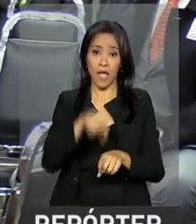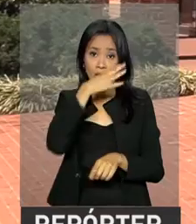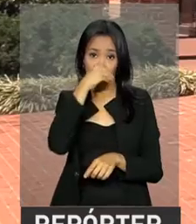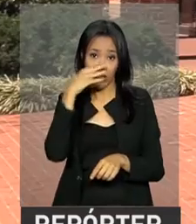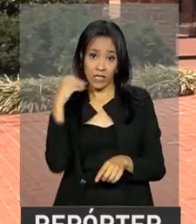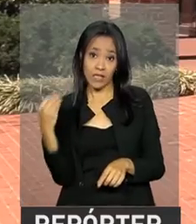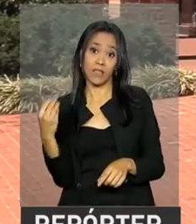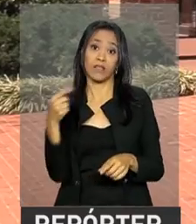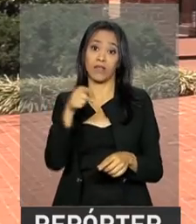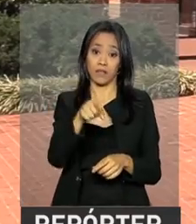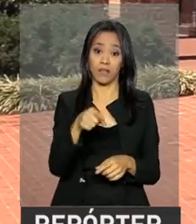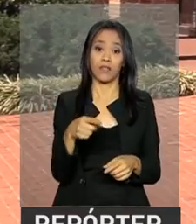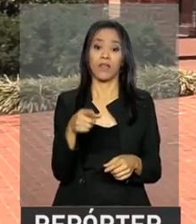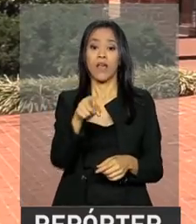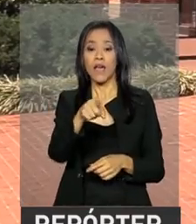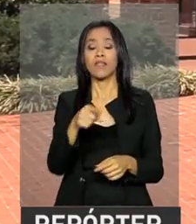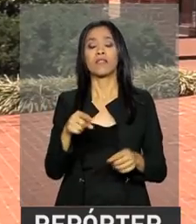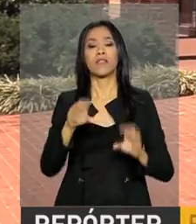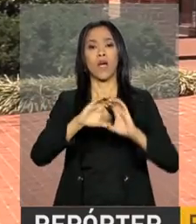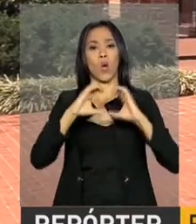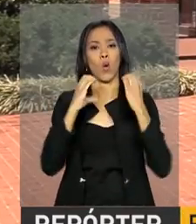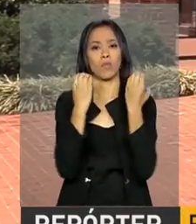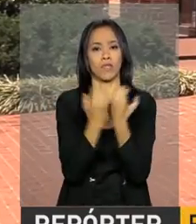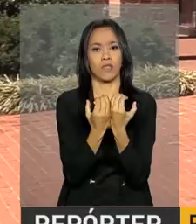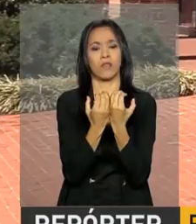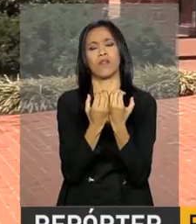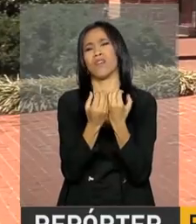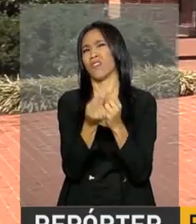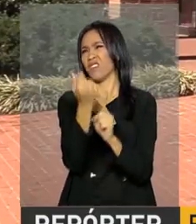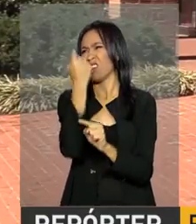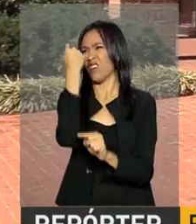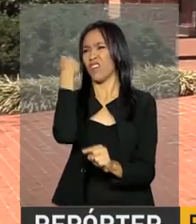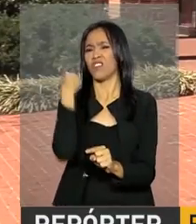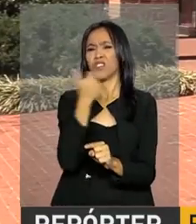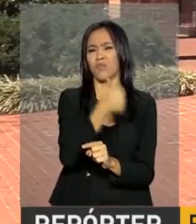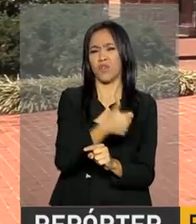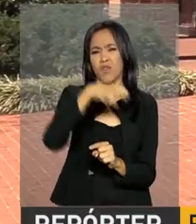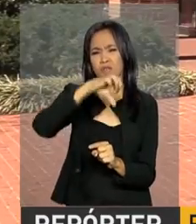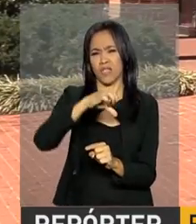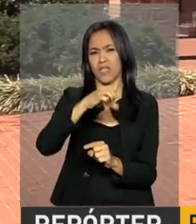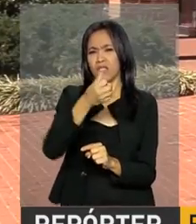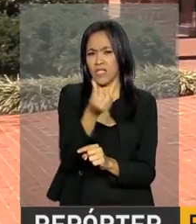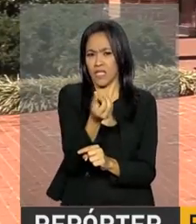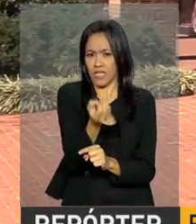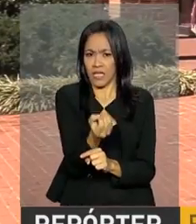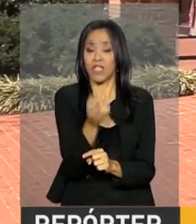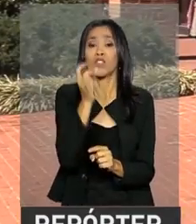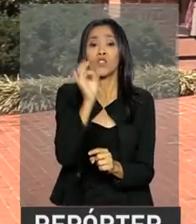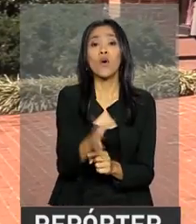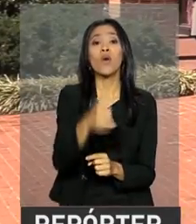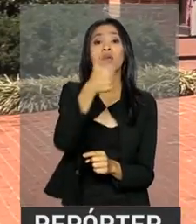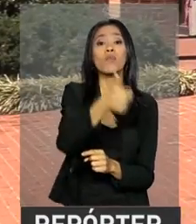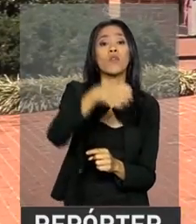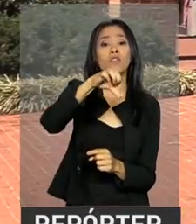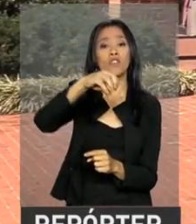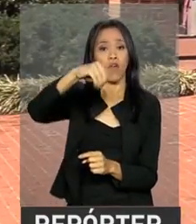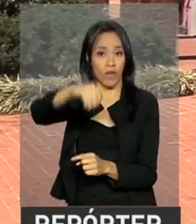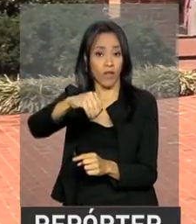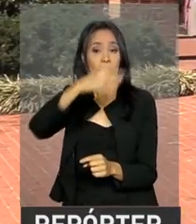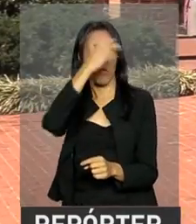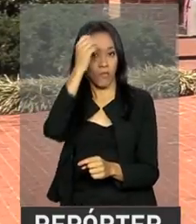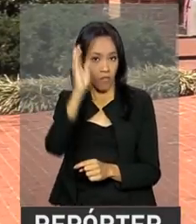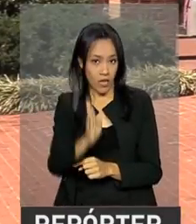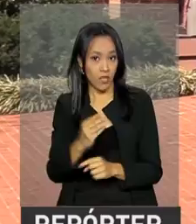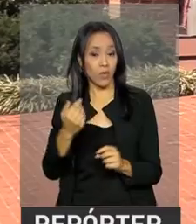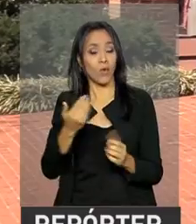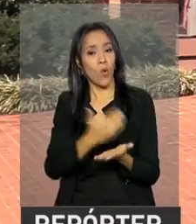lei. A Comissão Interamericana existe desde os anos 60, mas foi só nos anos 90 que o Brasil começou a participar mais